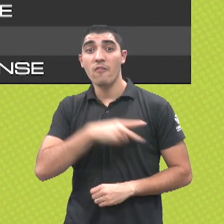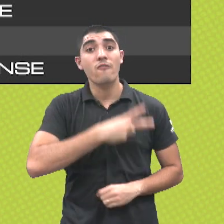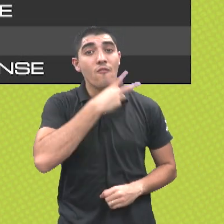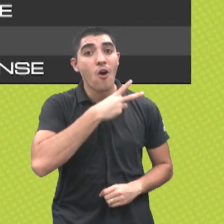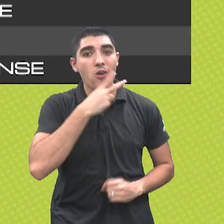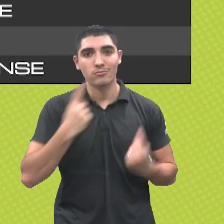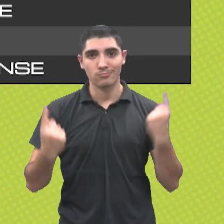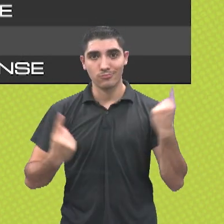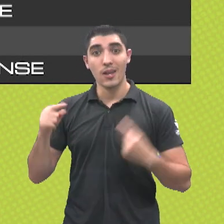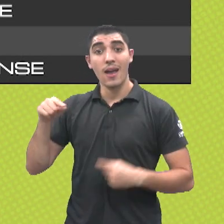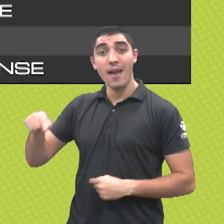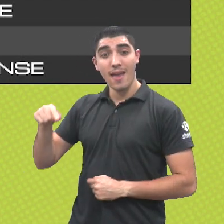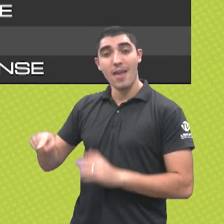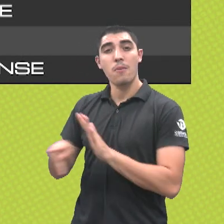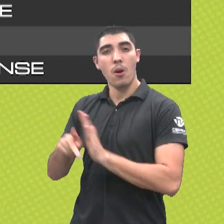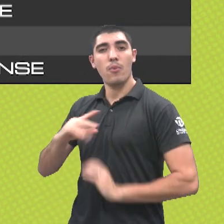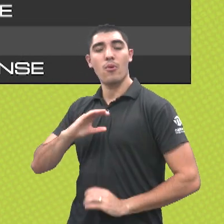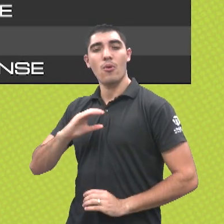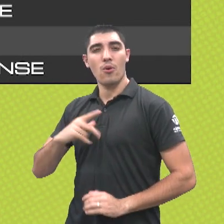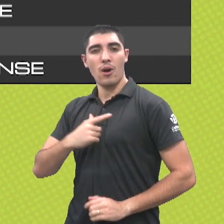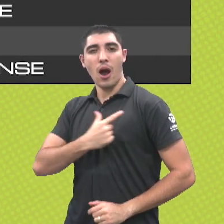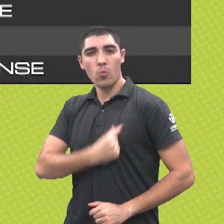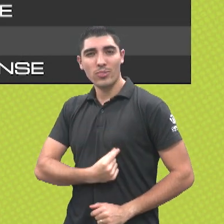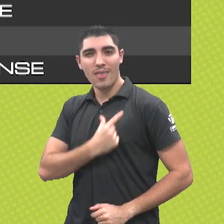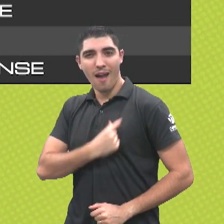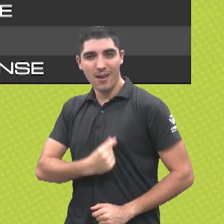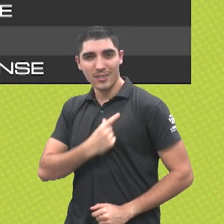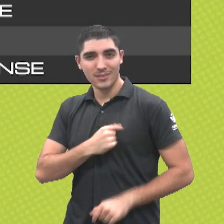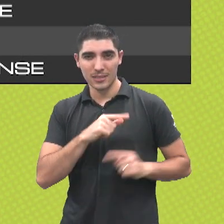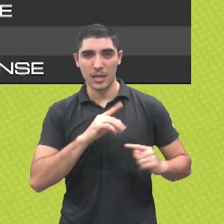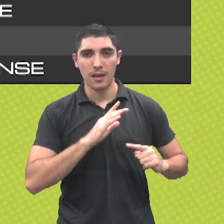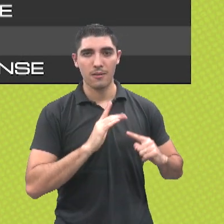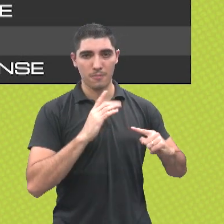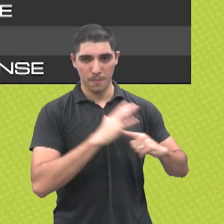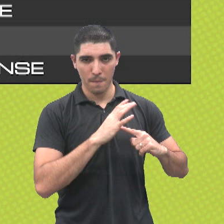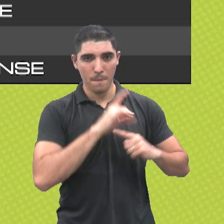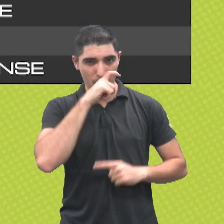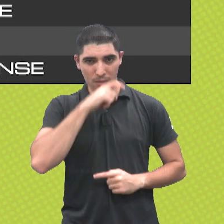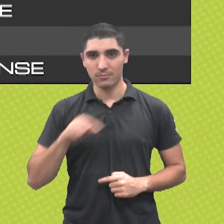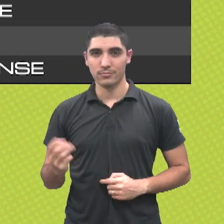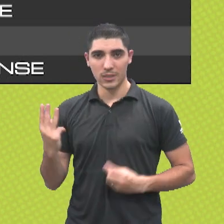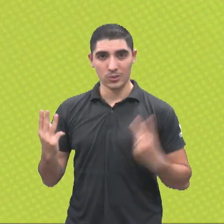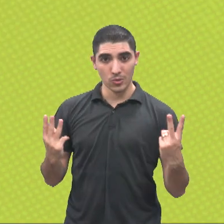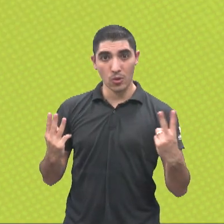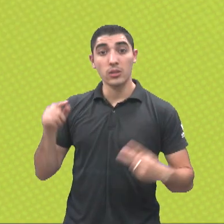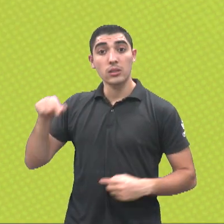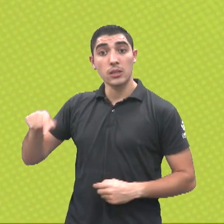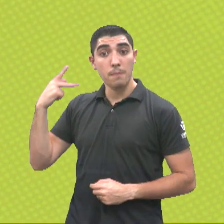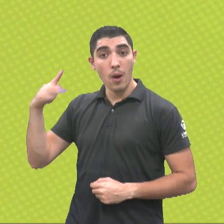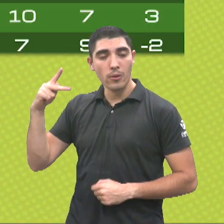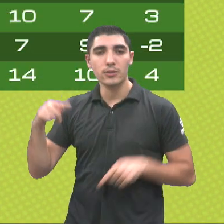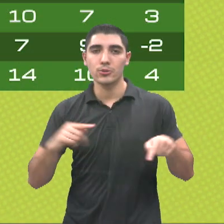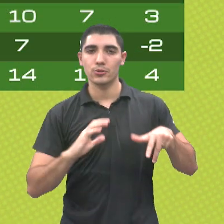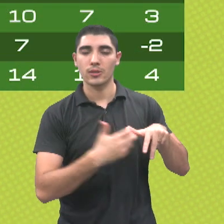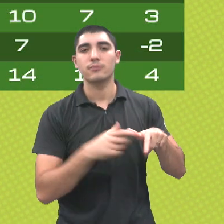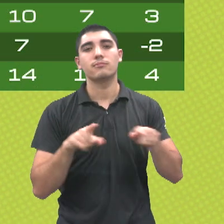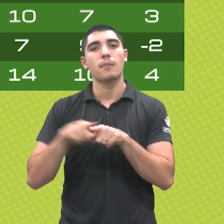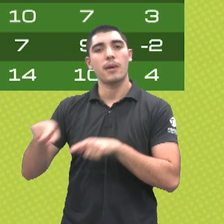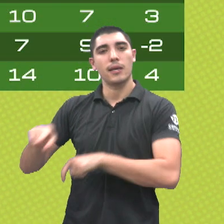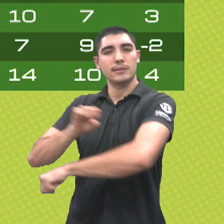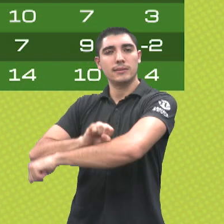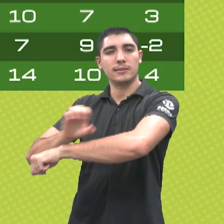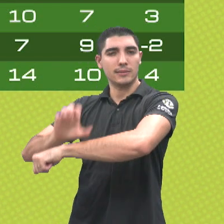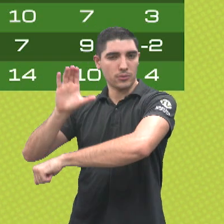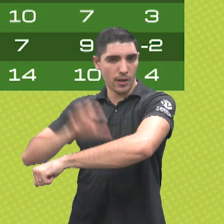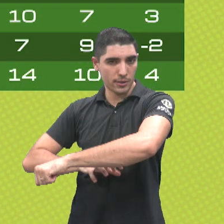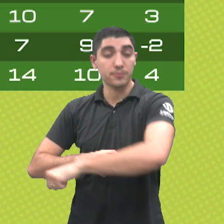no finalzinho do Audax, Paulista 1-0 no Joseense e União Barbarense 1-0 no São Carlense. Classificação mostra, o Joseense caiu 2